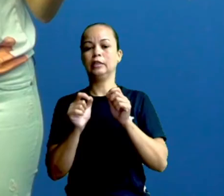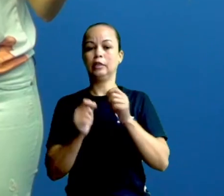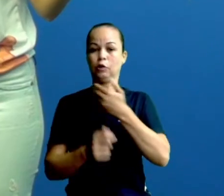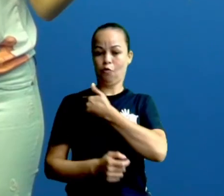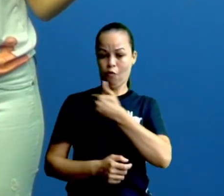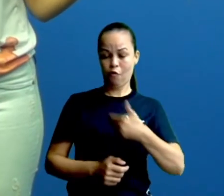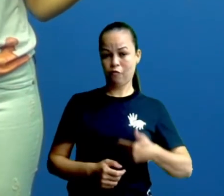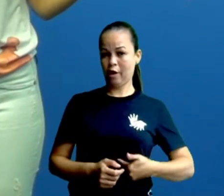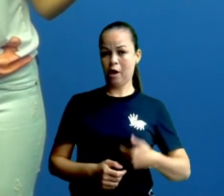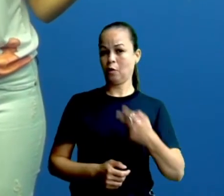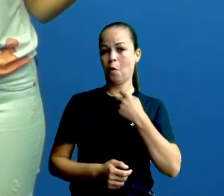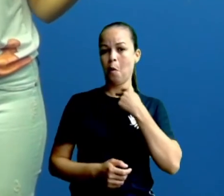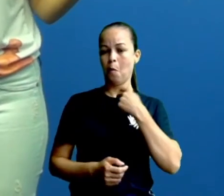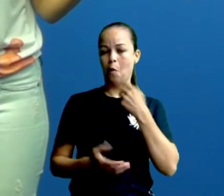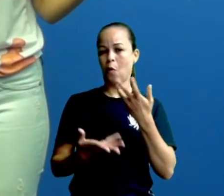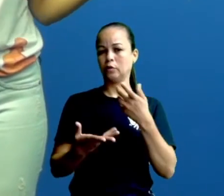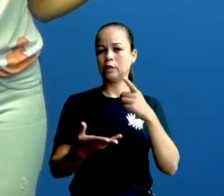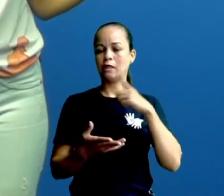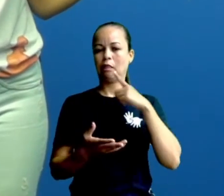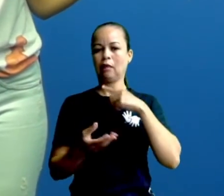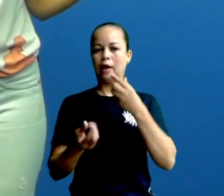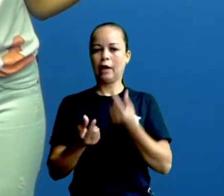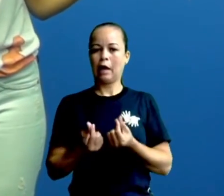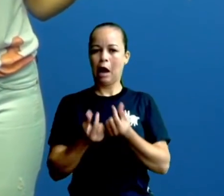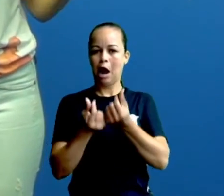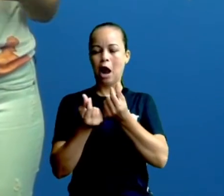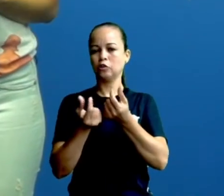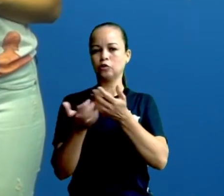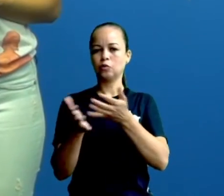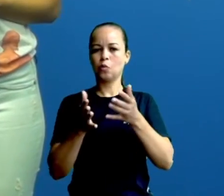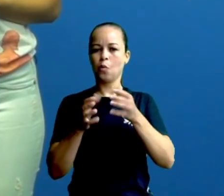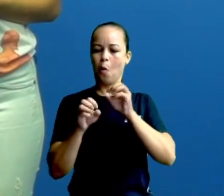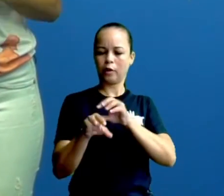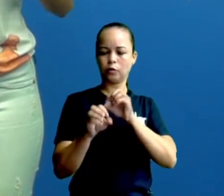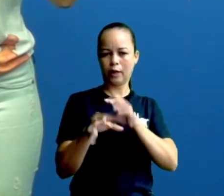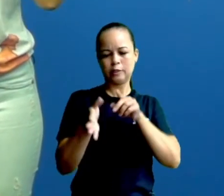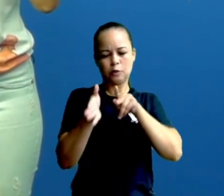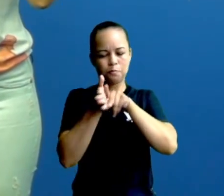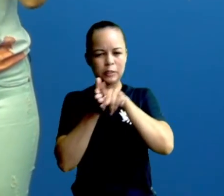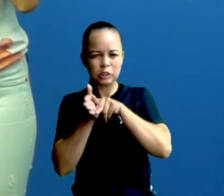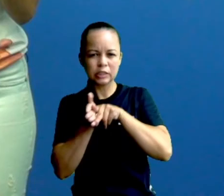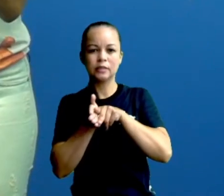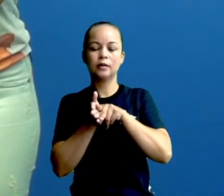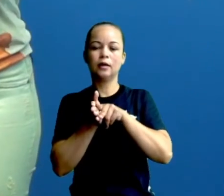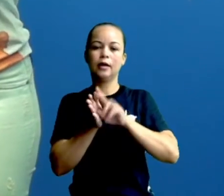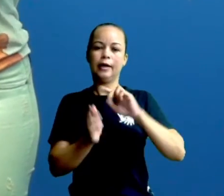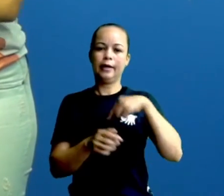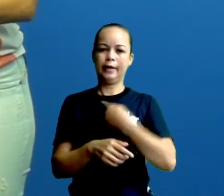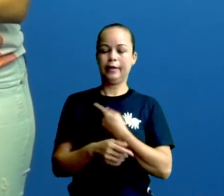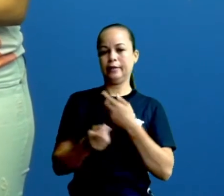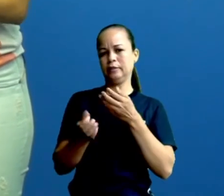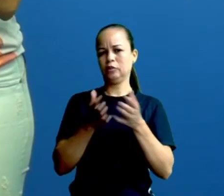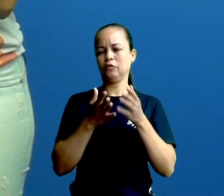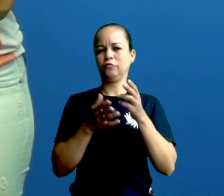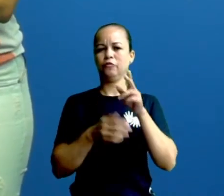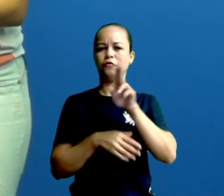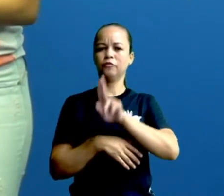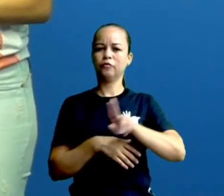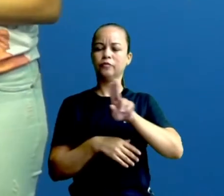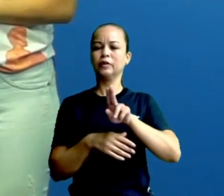gastos com a educação, com a pesquisa, essa lógica que nós chamamos de